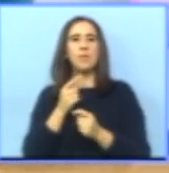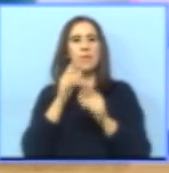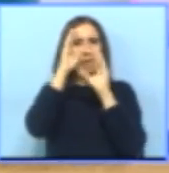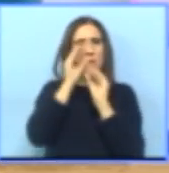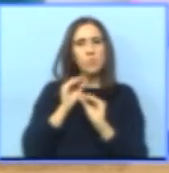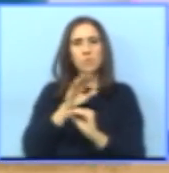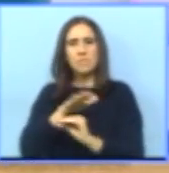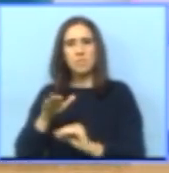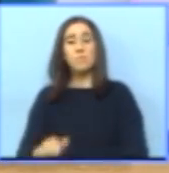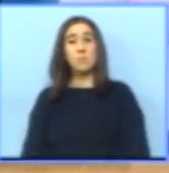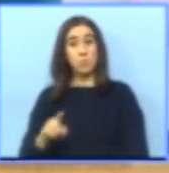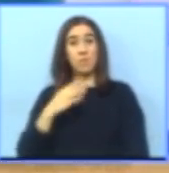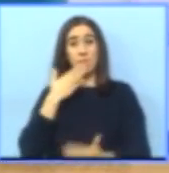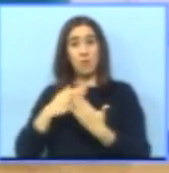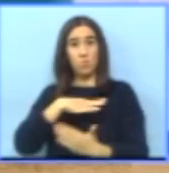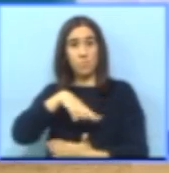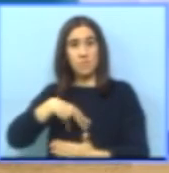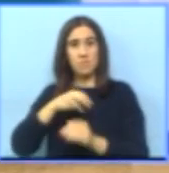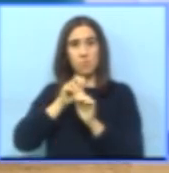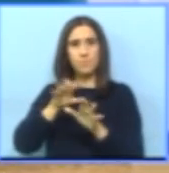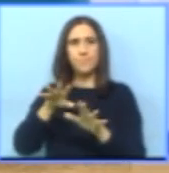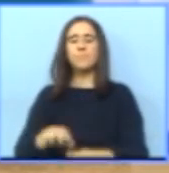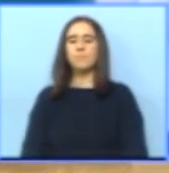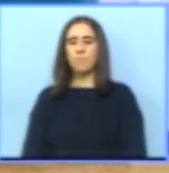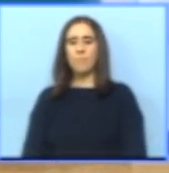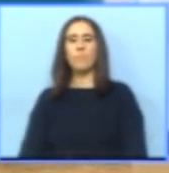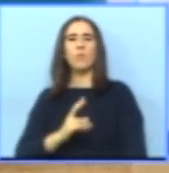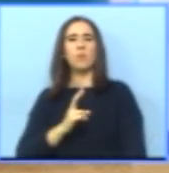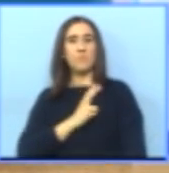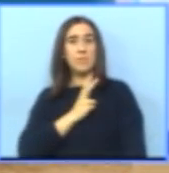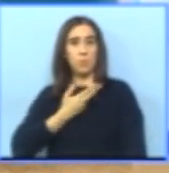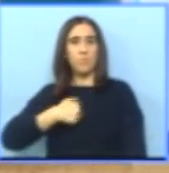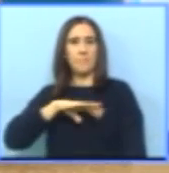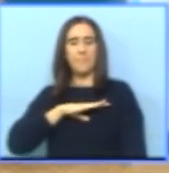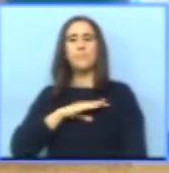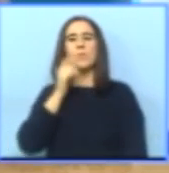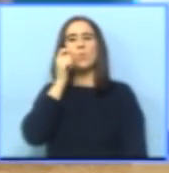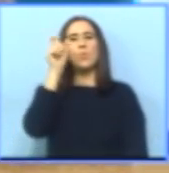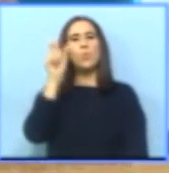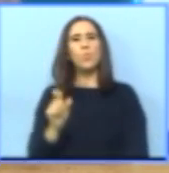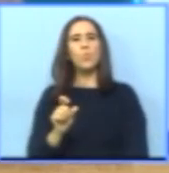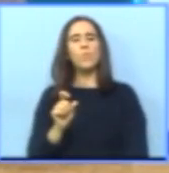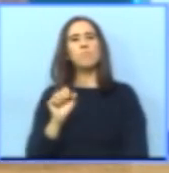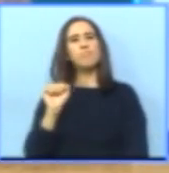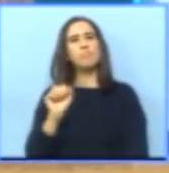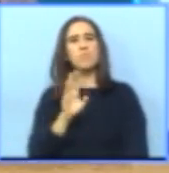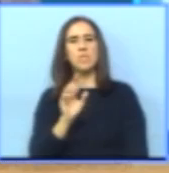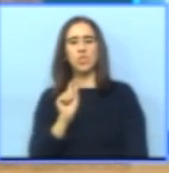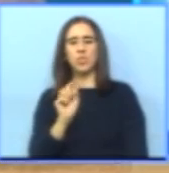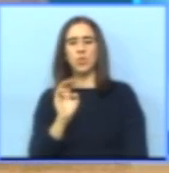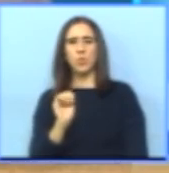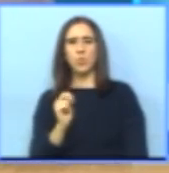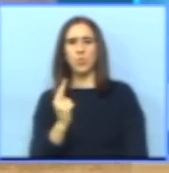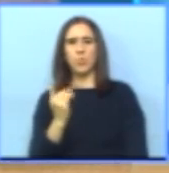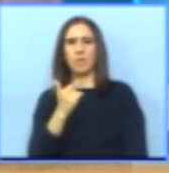grande fator da globalização. Na Universidade de Coimbra houve um jesuíta que veio da Alemanha,